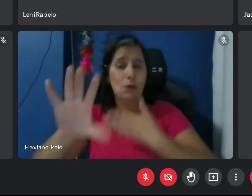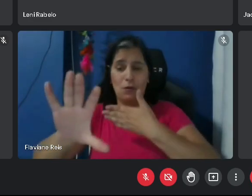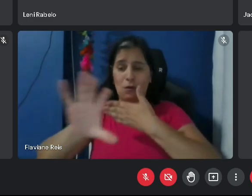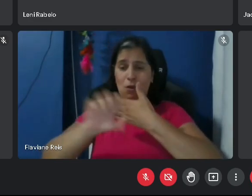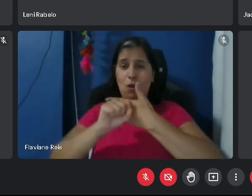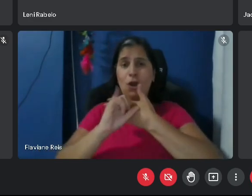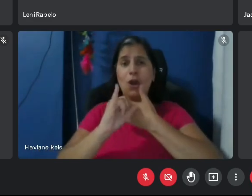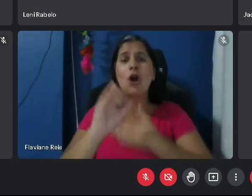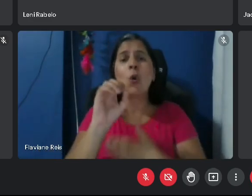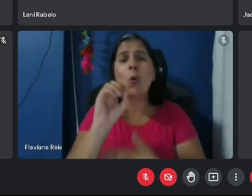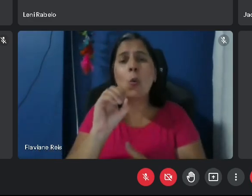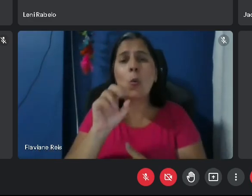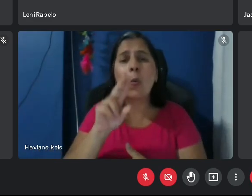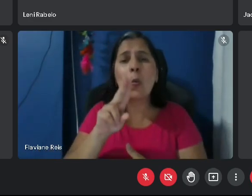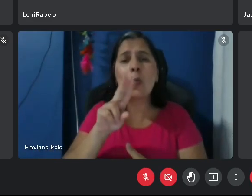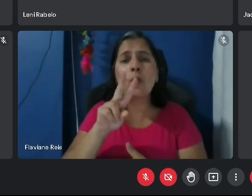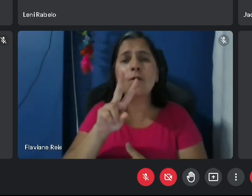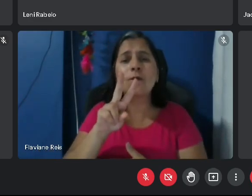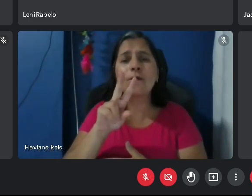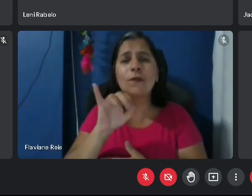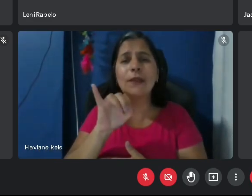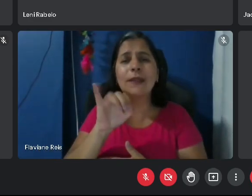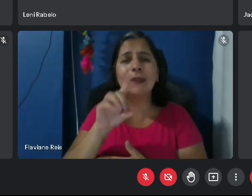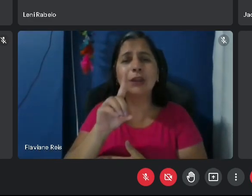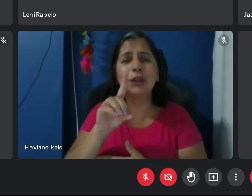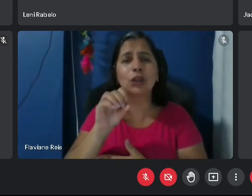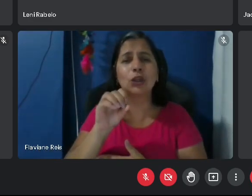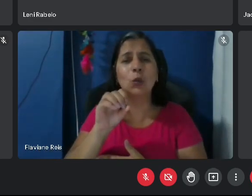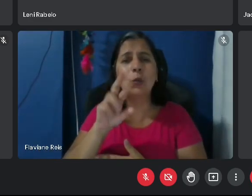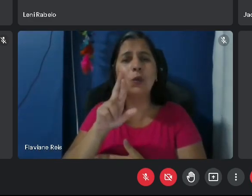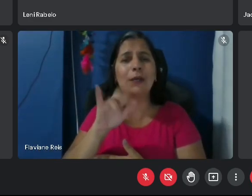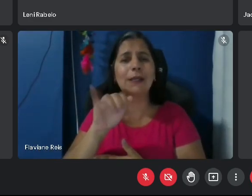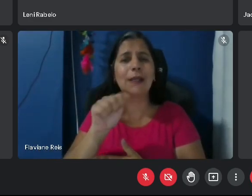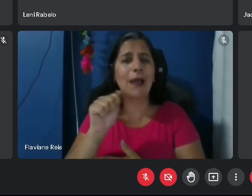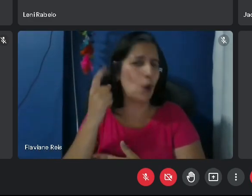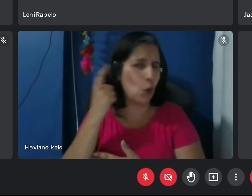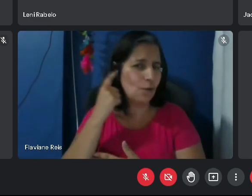Mas, o que a gente precisa ver agora?